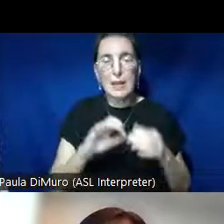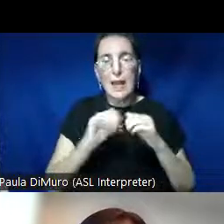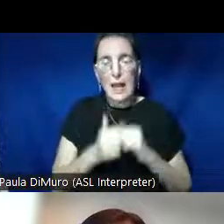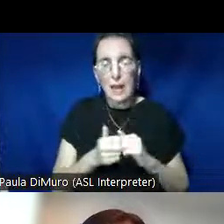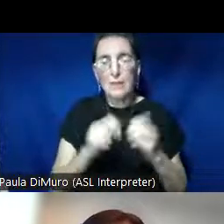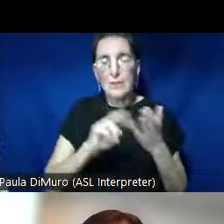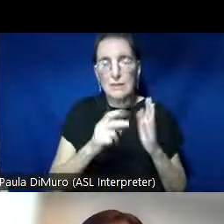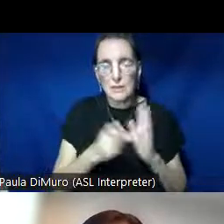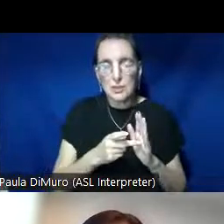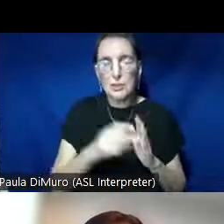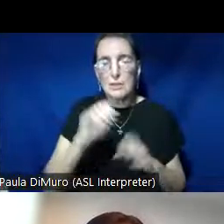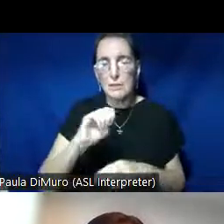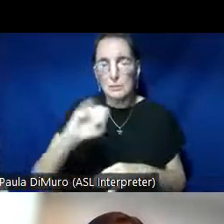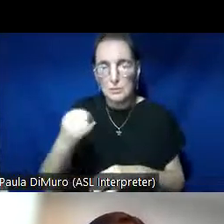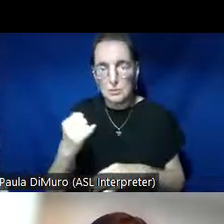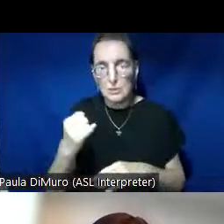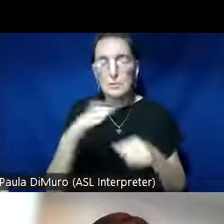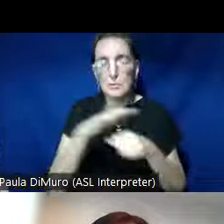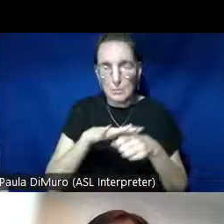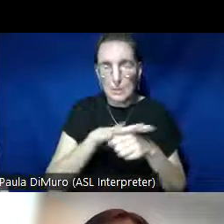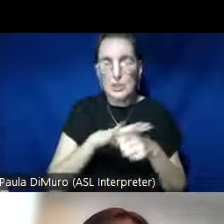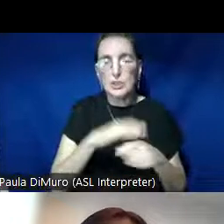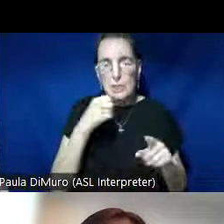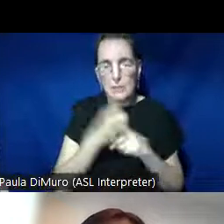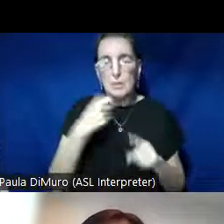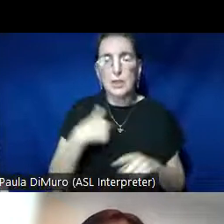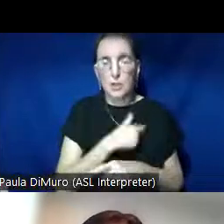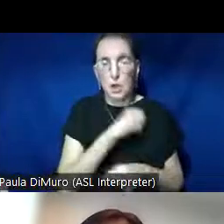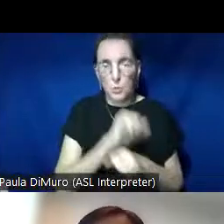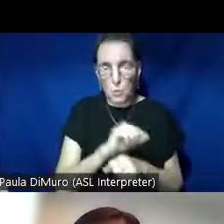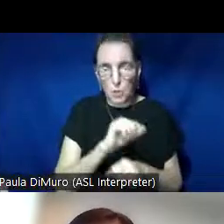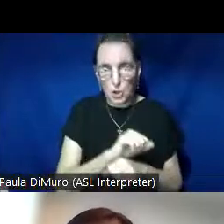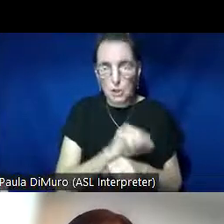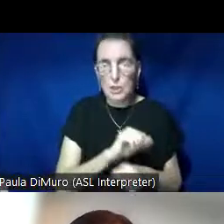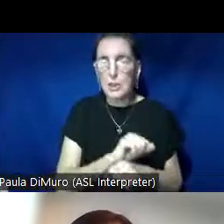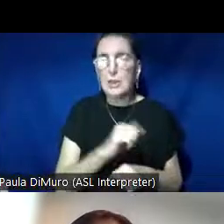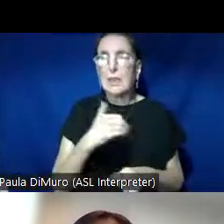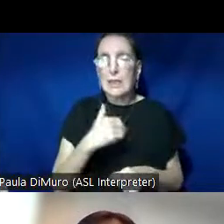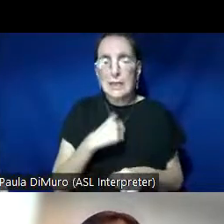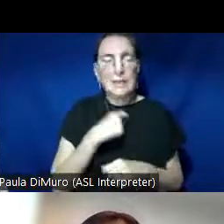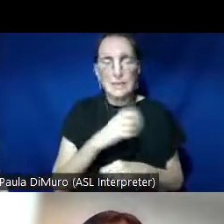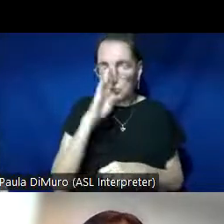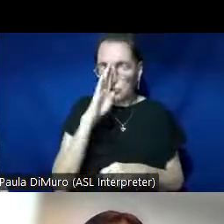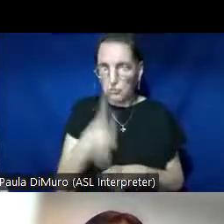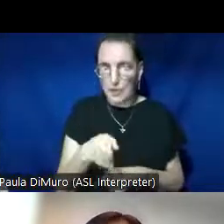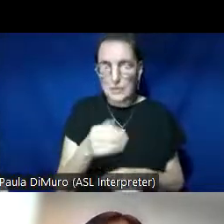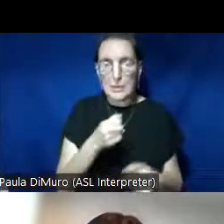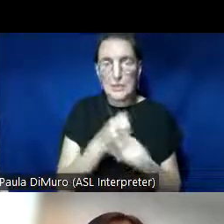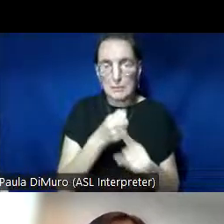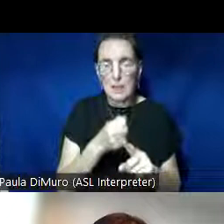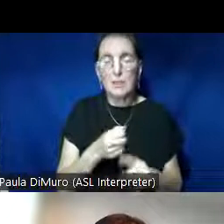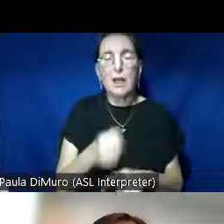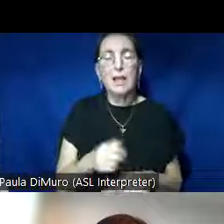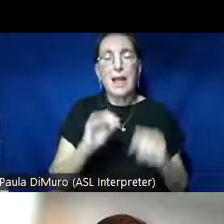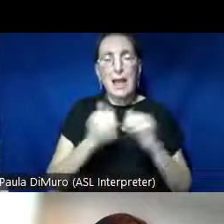Em termos de marca, definição de população impacta nosso trabalho e tem